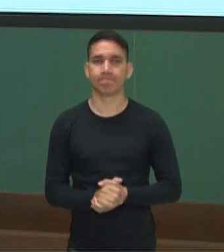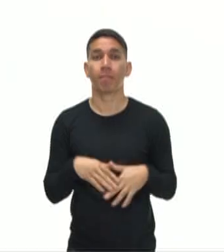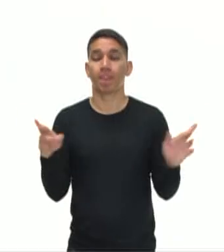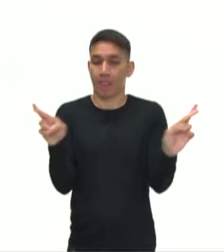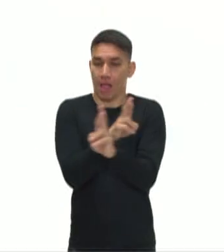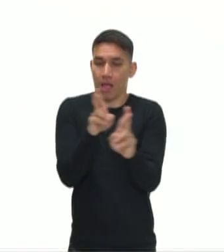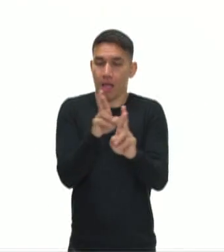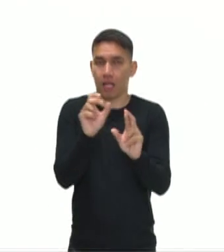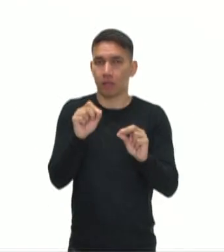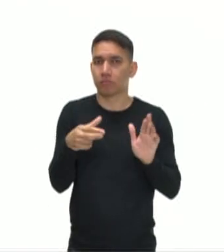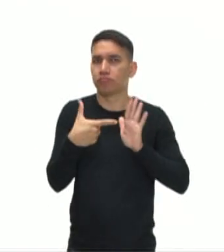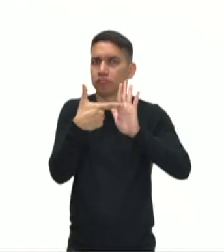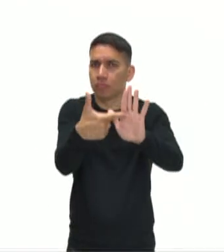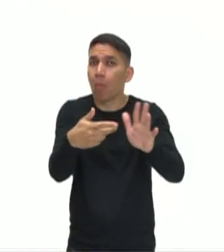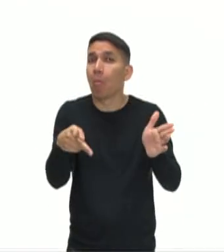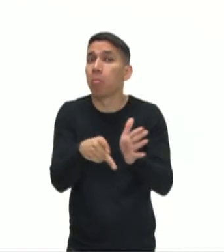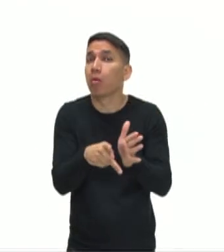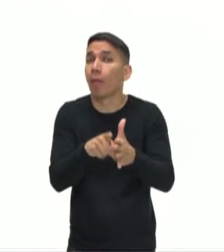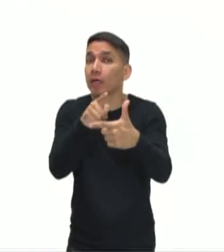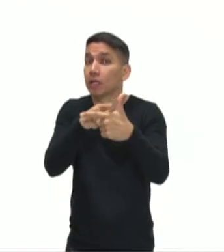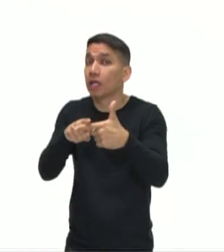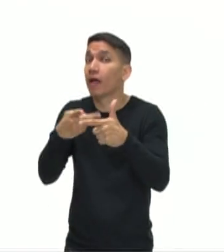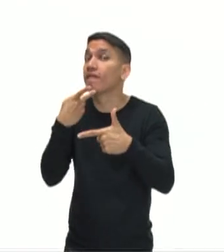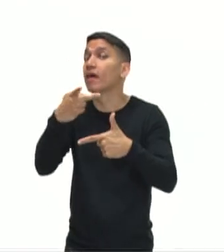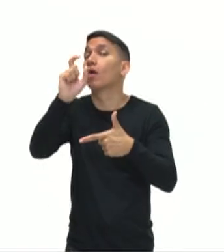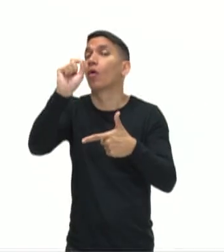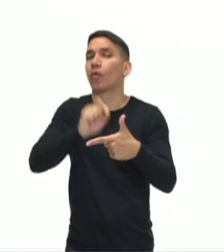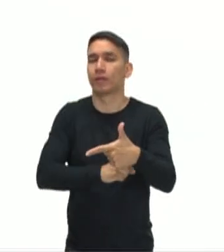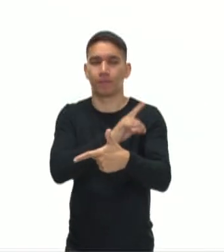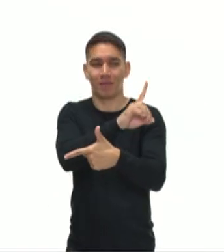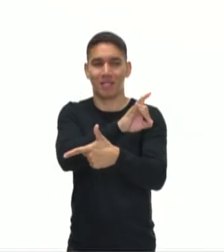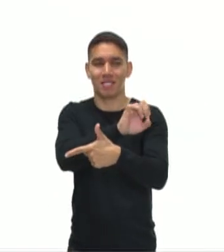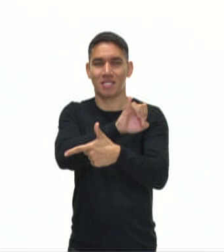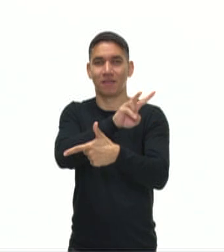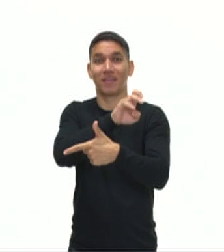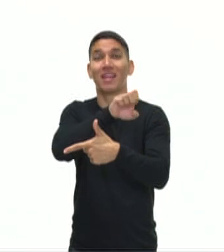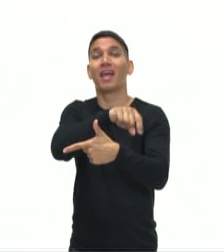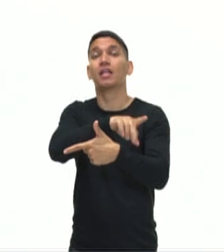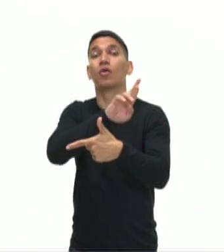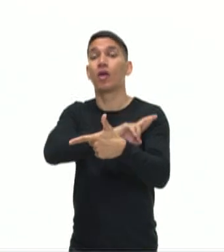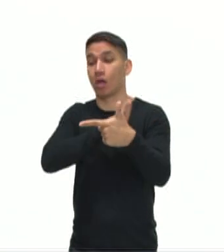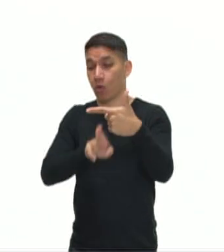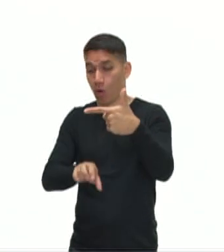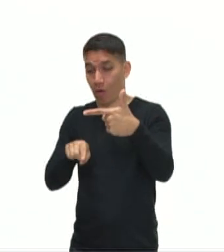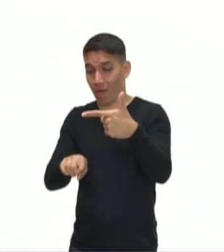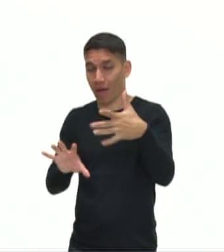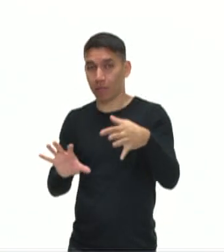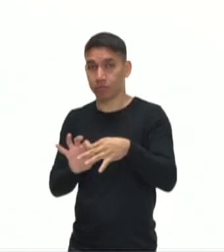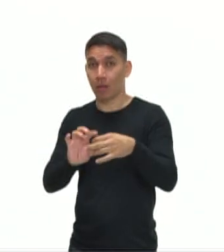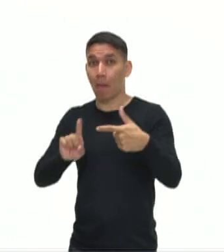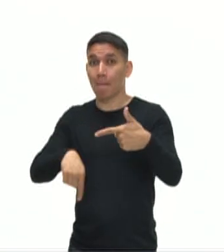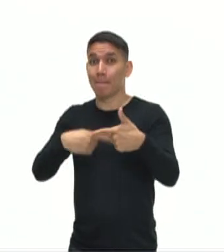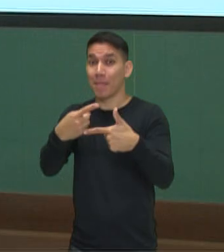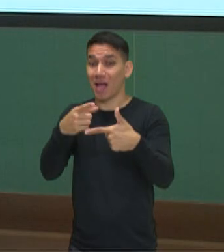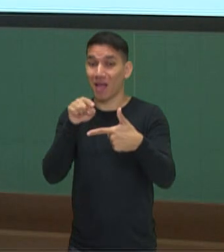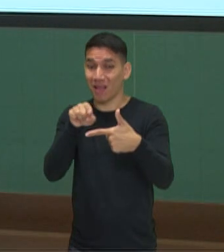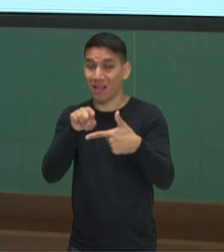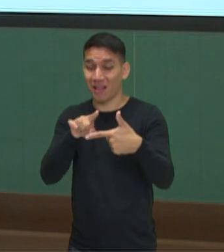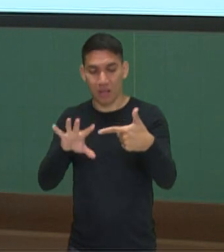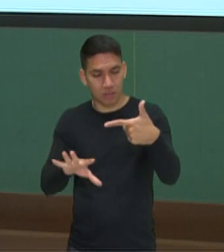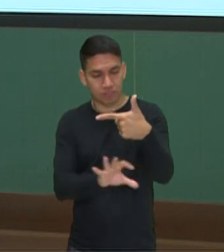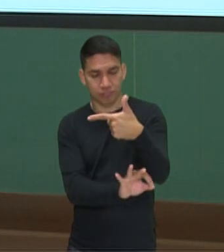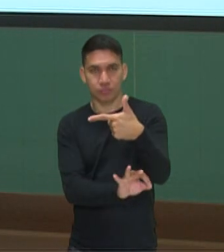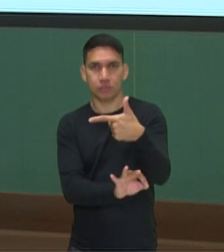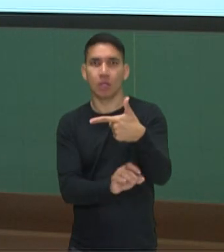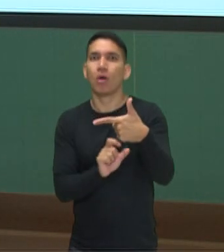relação fundamental da divisão diz que o dividendo é igual ao quociente vezes o divisor mais o resto. Ai, professora, já falou isso